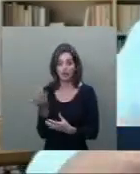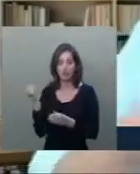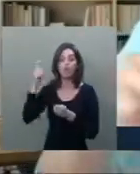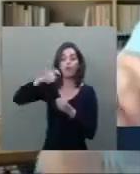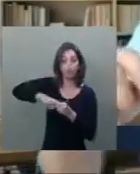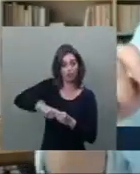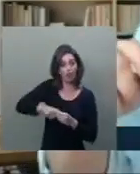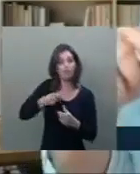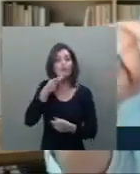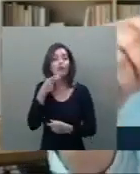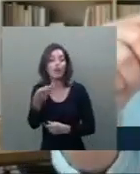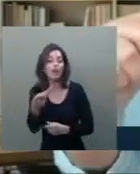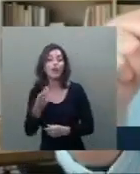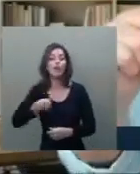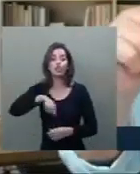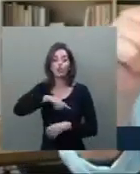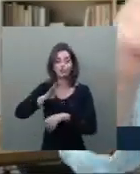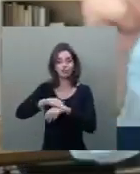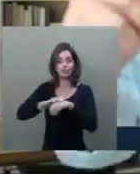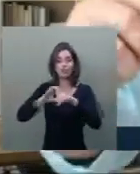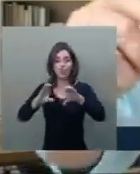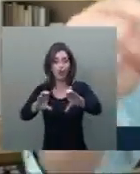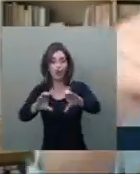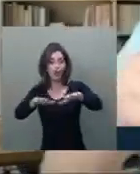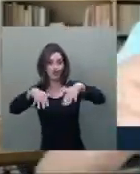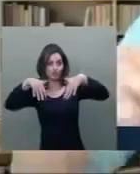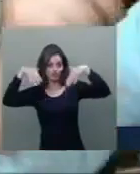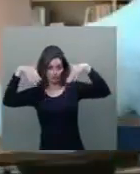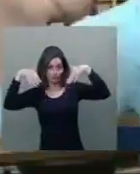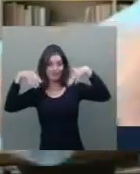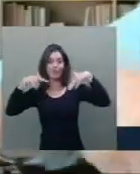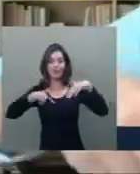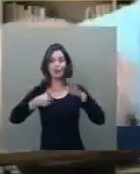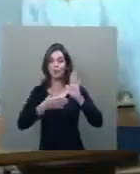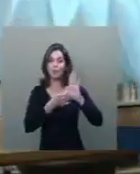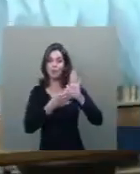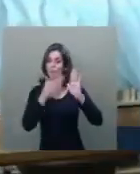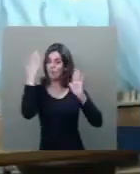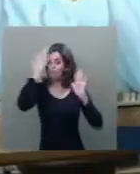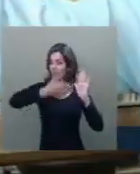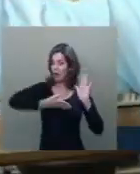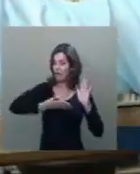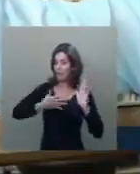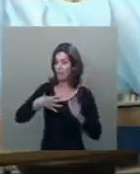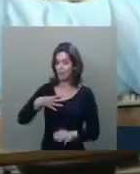é o que nós não assinamos a Constituinte. Se alguém quiser, eu tenho a prova do meu filho, que hoje tem